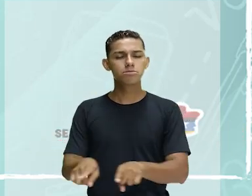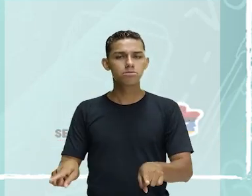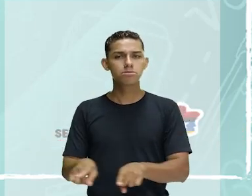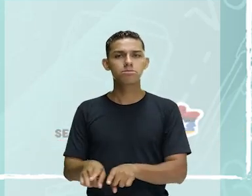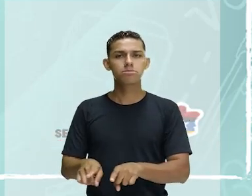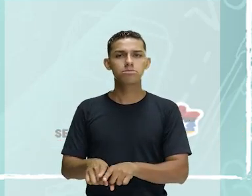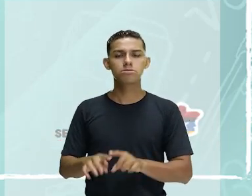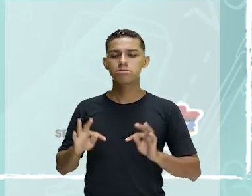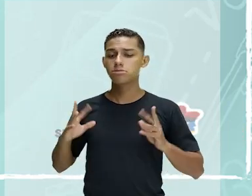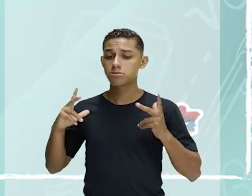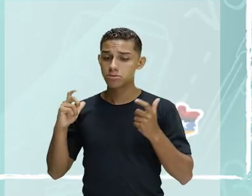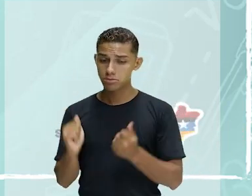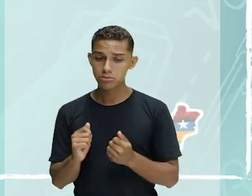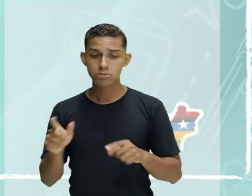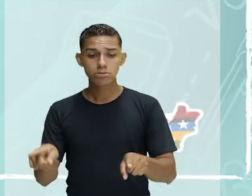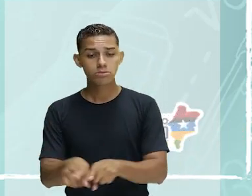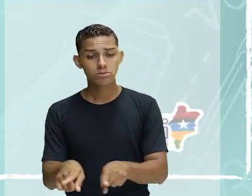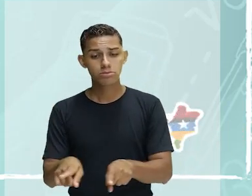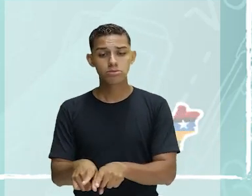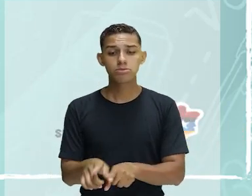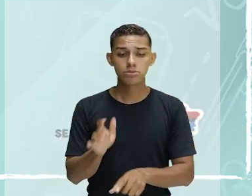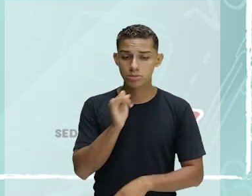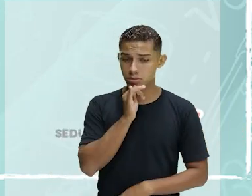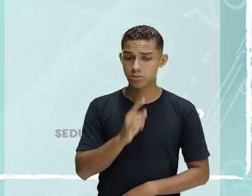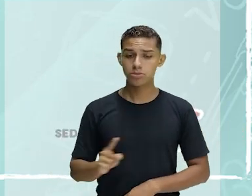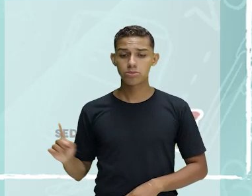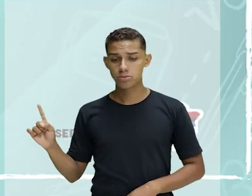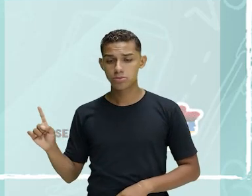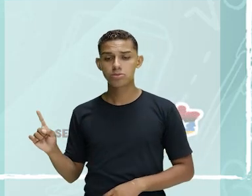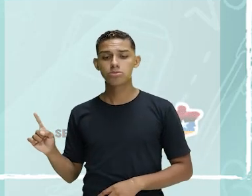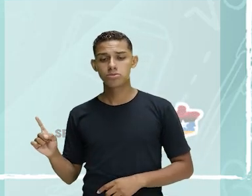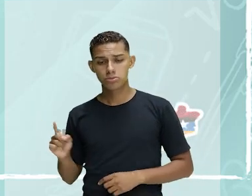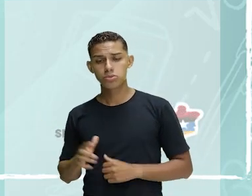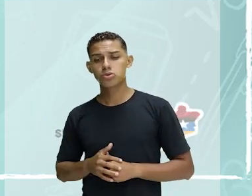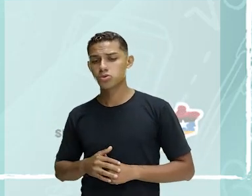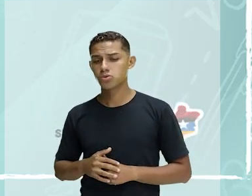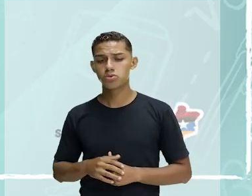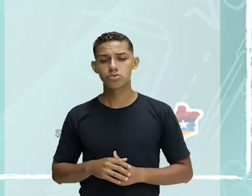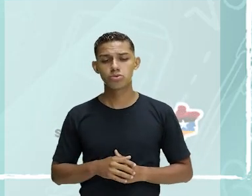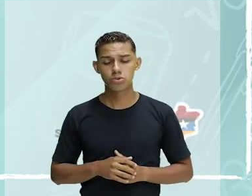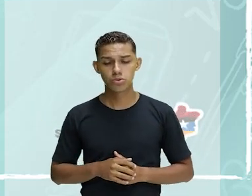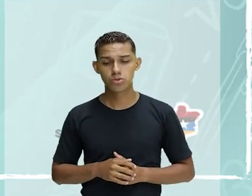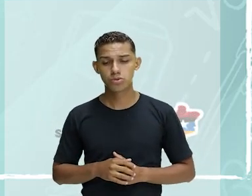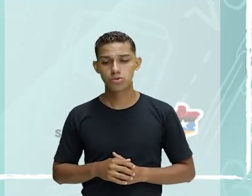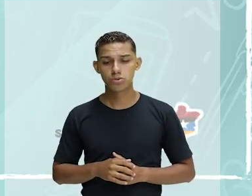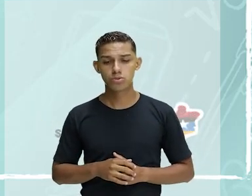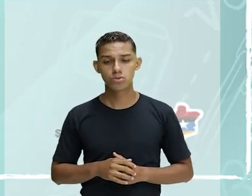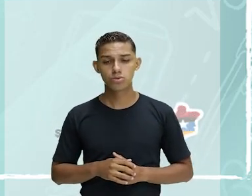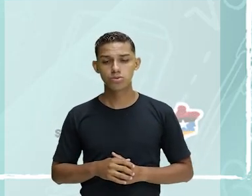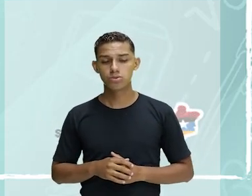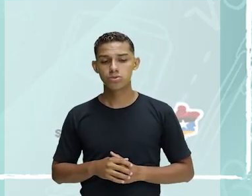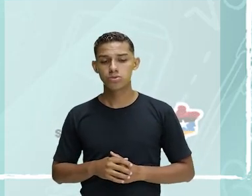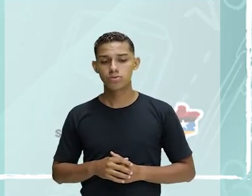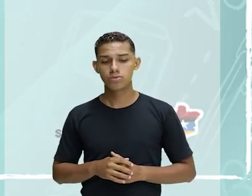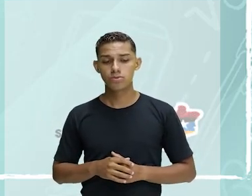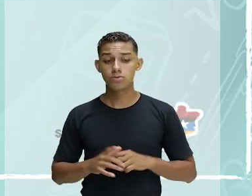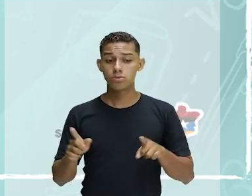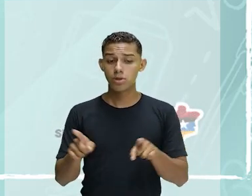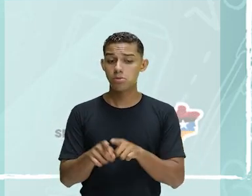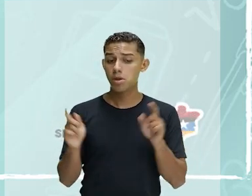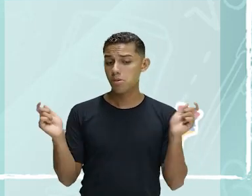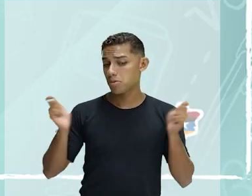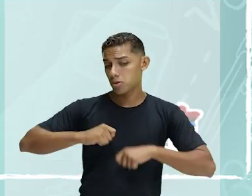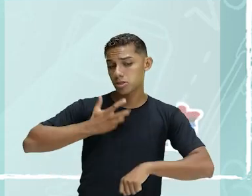el entorno, la ausencia de multitudes, el relax e a possibilidade